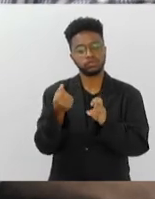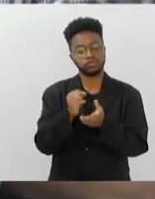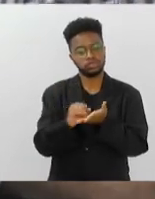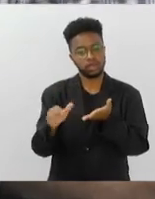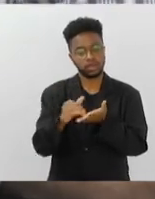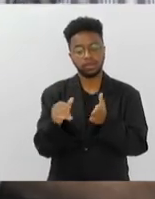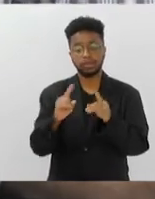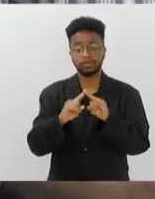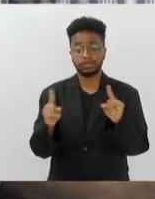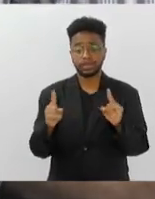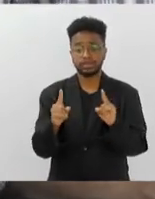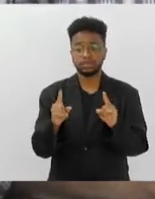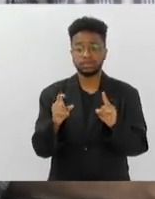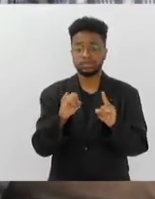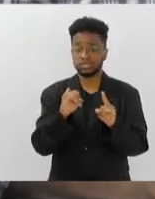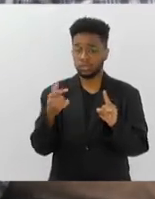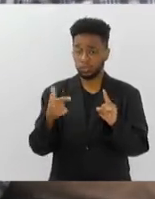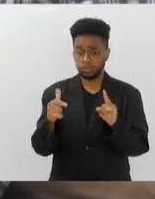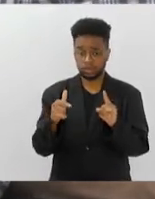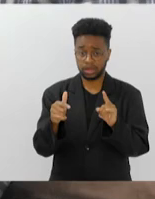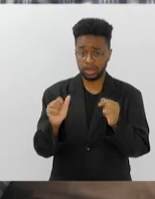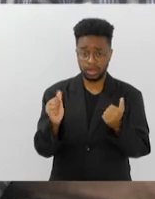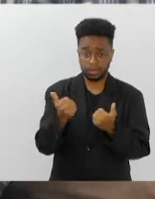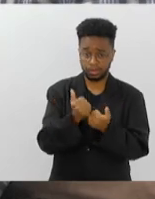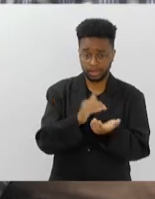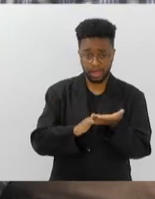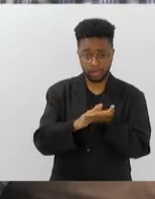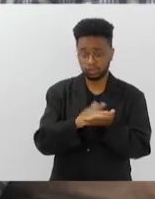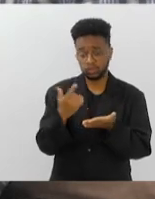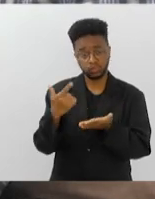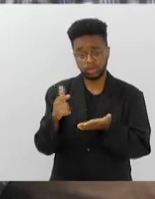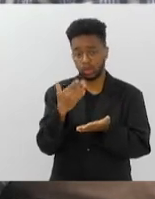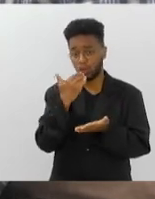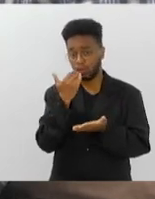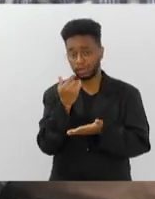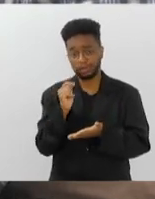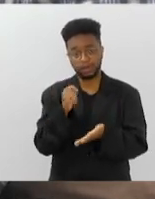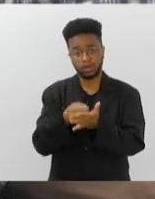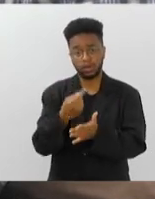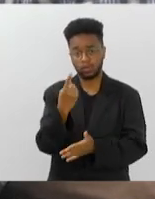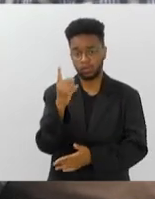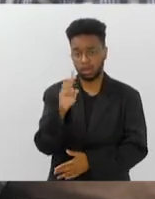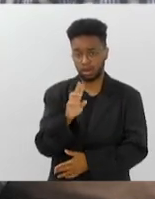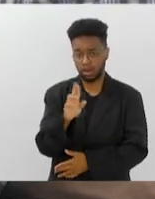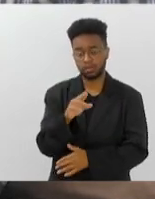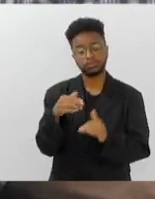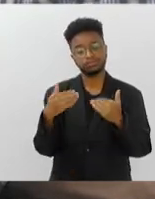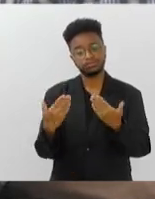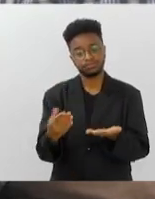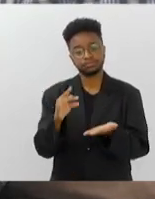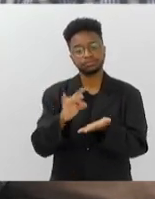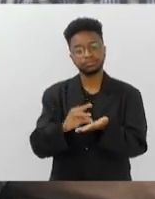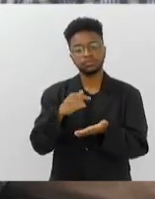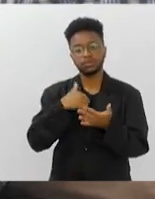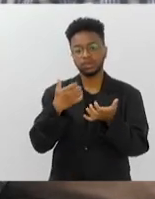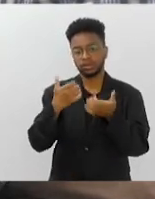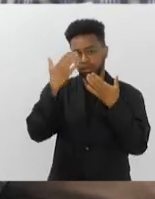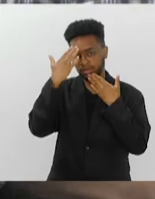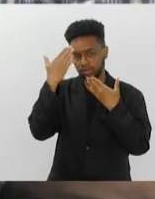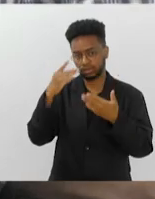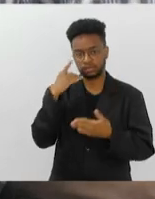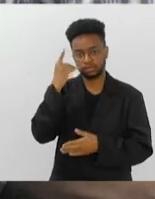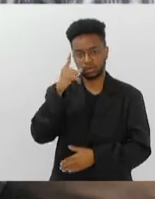for subsidiado, nunca vai ter alimentação a um real. Essa que é a verdade. Então, agradecer aqui ao Luiz Paulo e